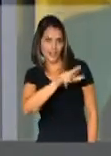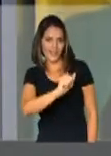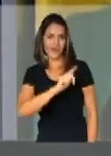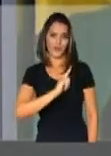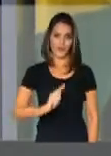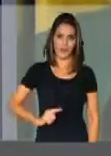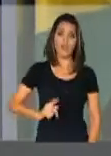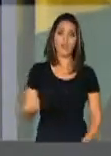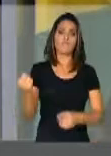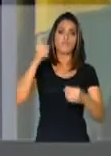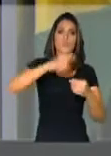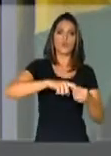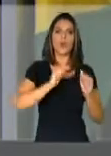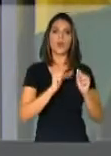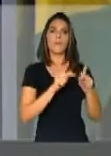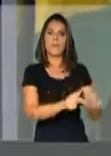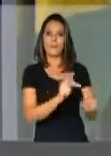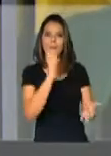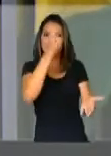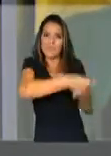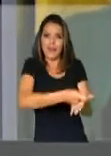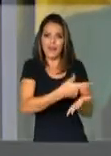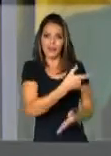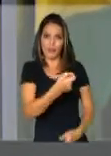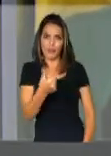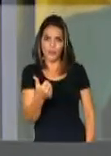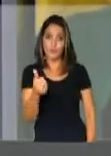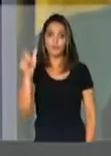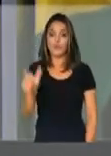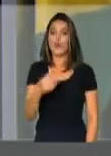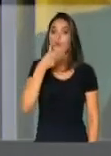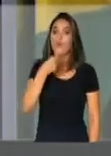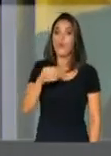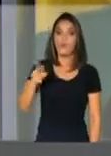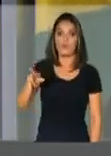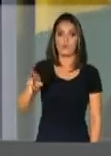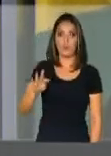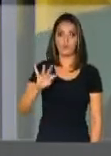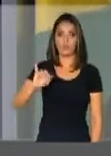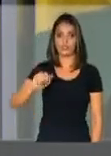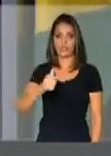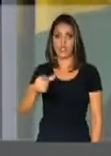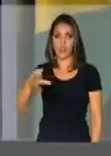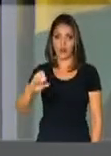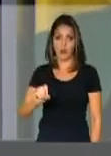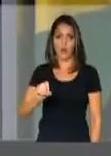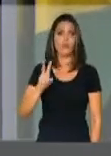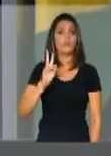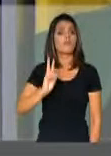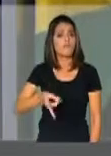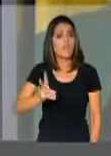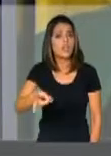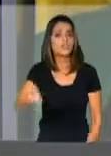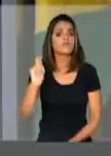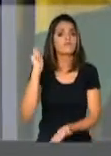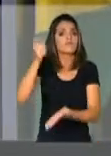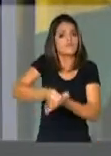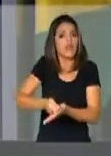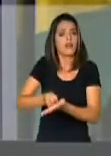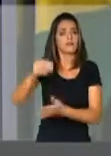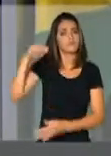o pagamento dessas aposentadorias em 2001 o seu irmão tião viana no final de seu desastroso mandato continuou pagando